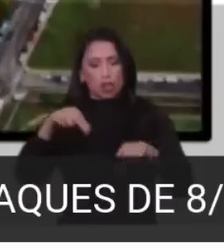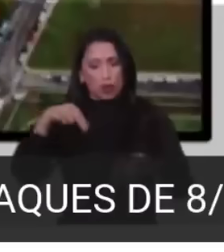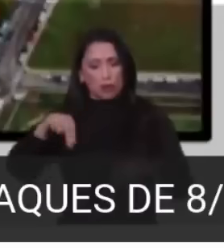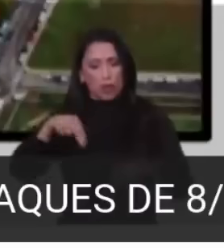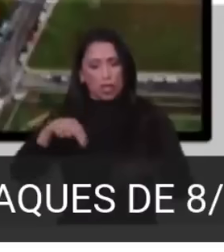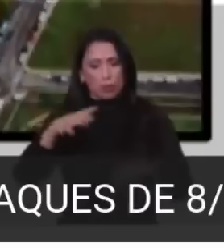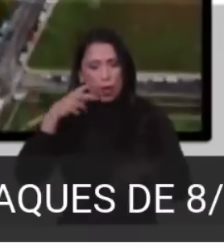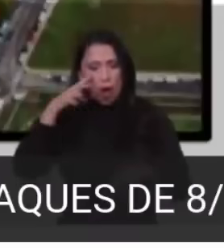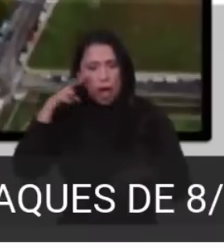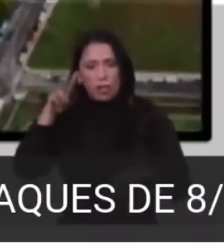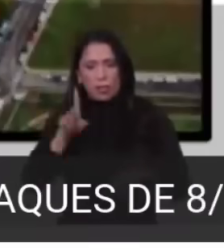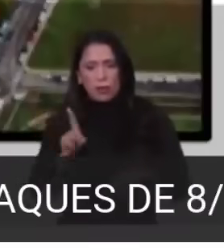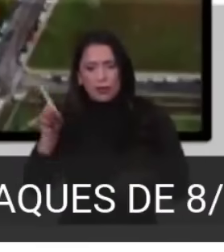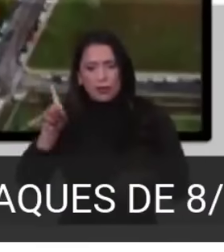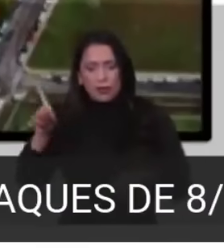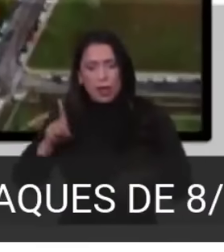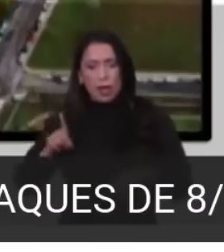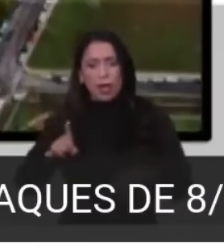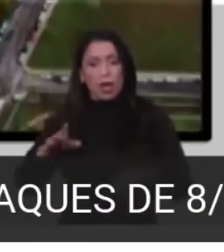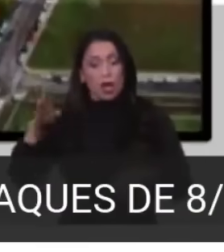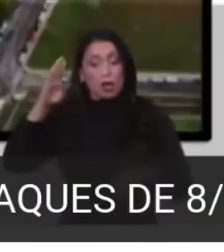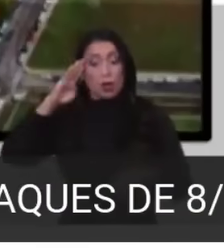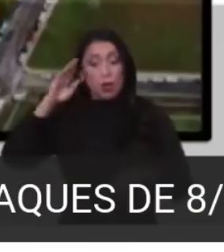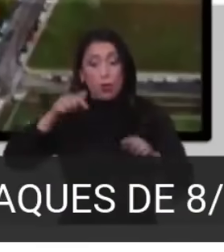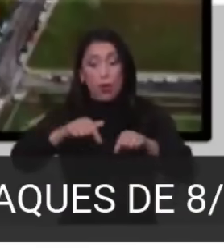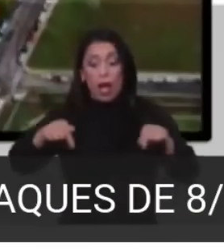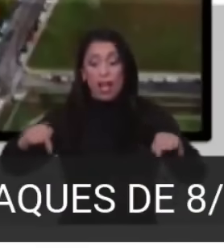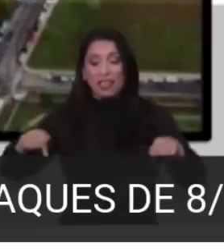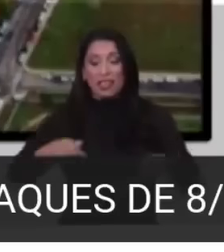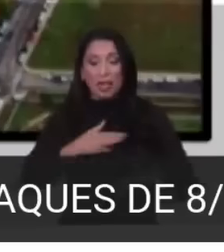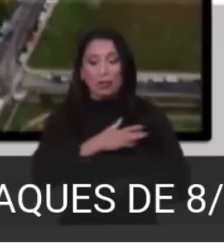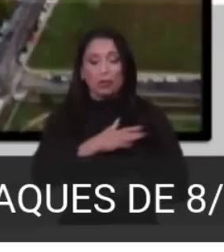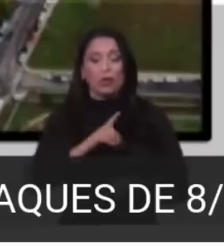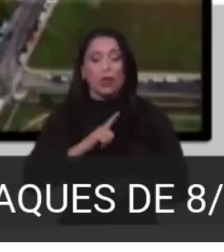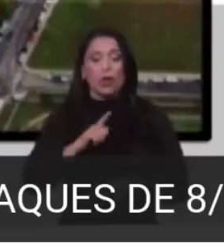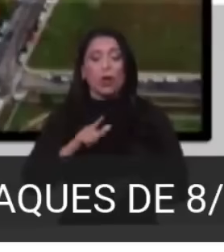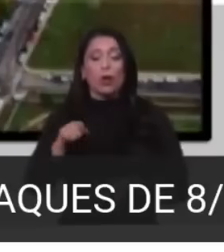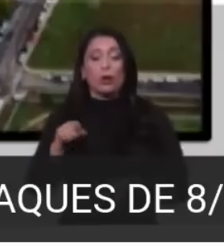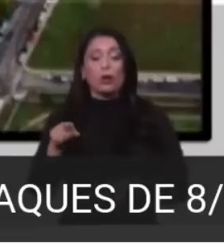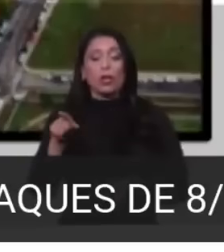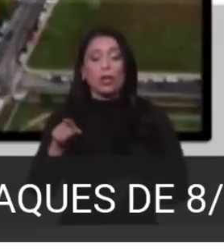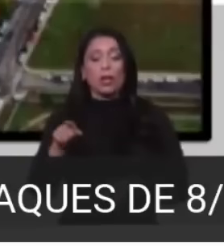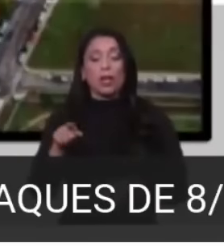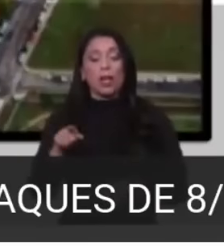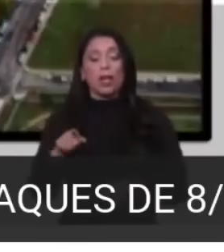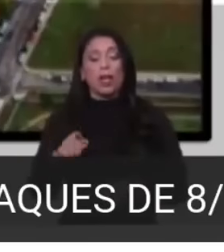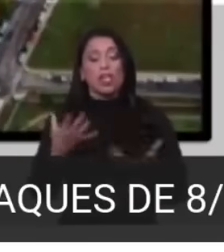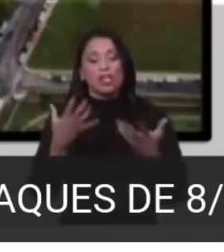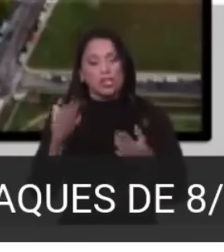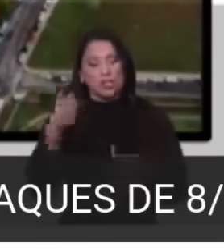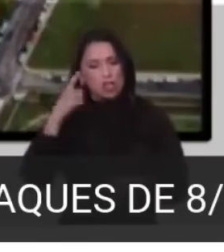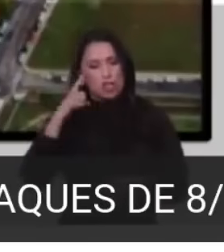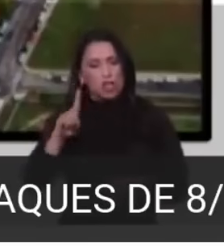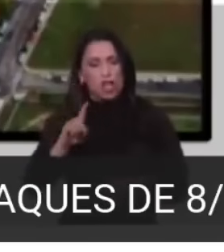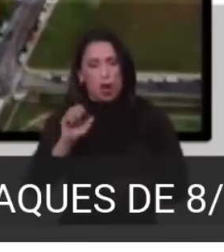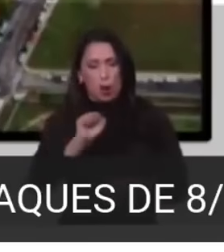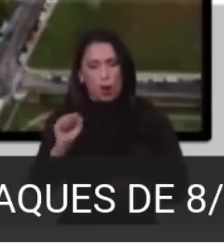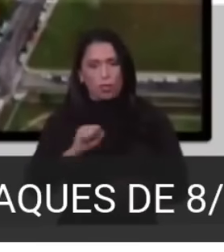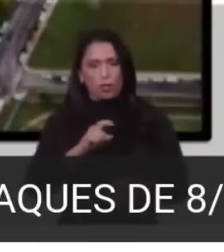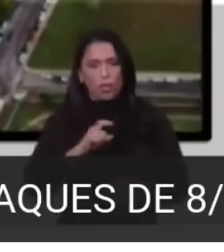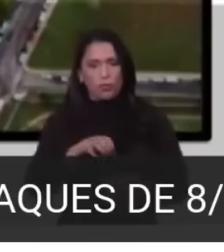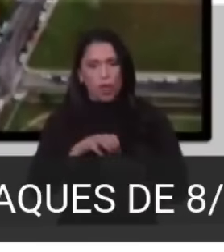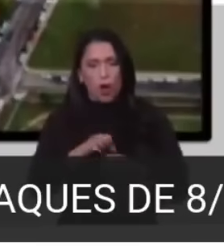pessoas em frente ao quartel geral pessoas essas que receberam no dia oito diversos ônibus